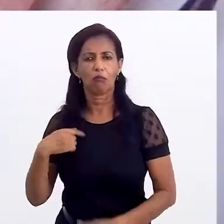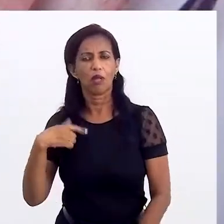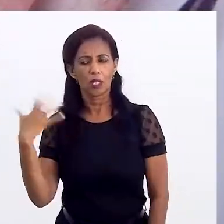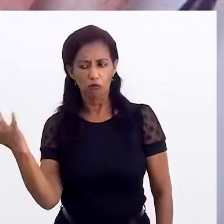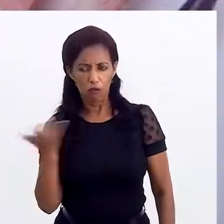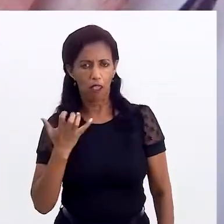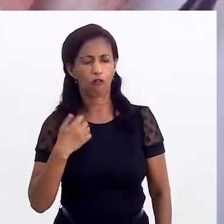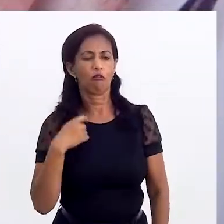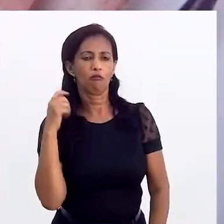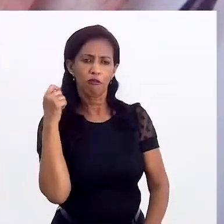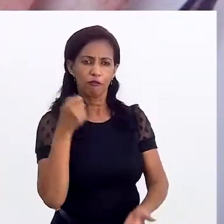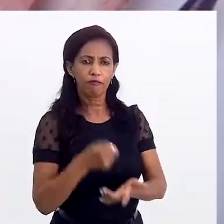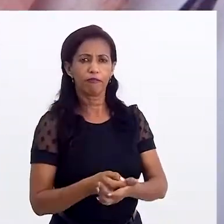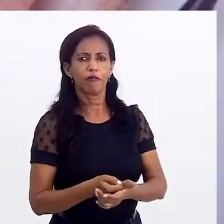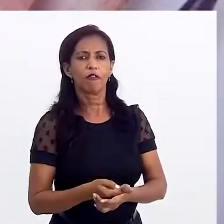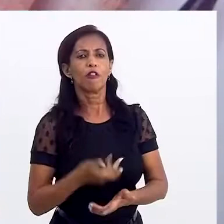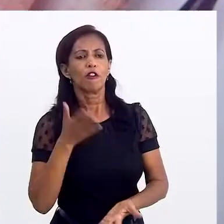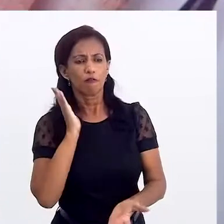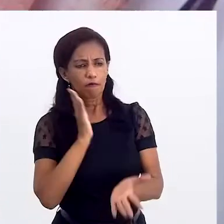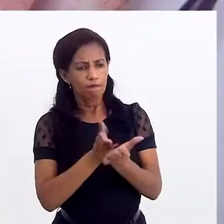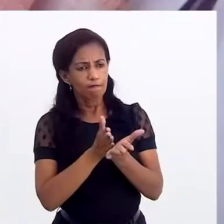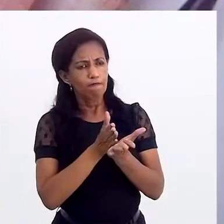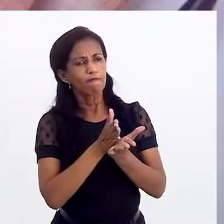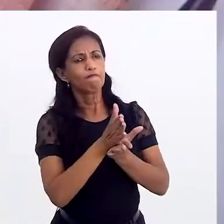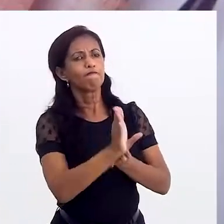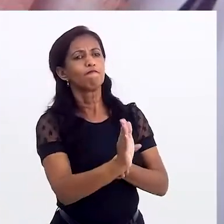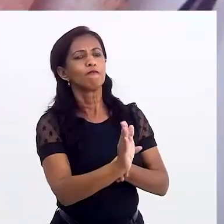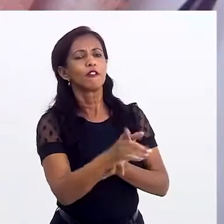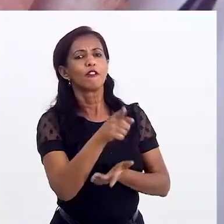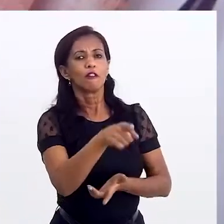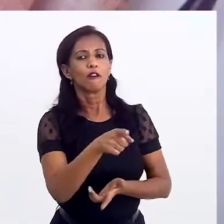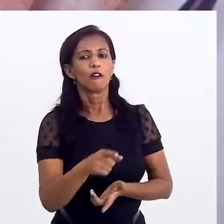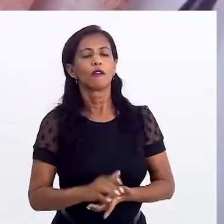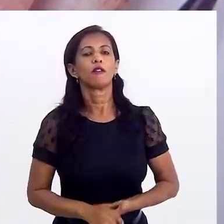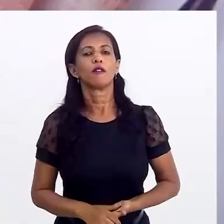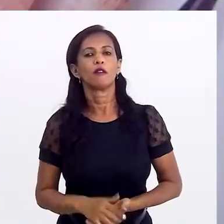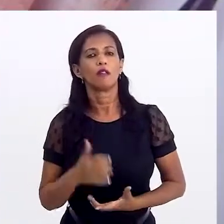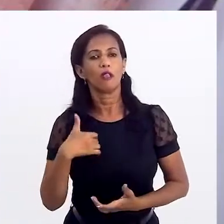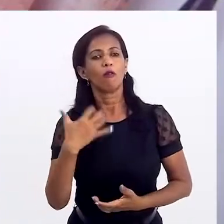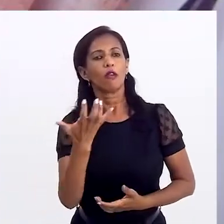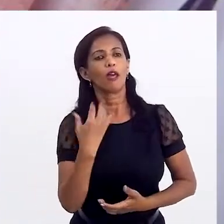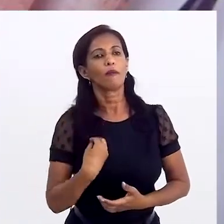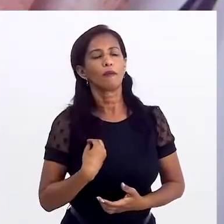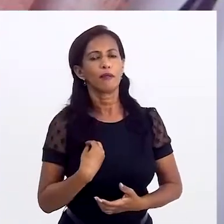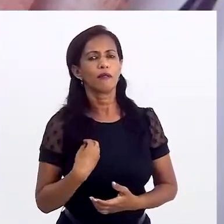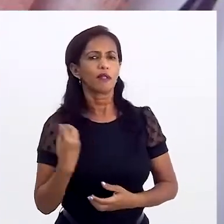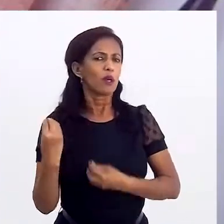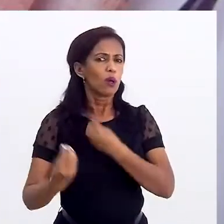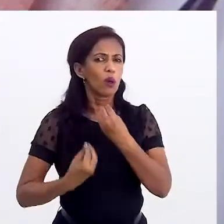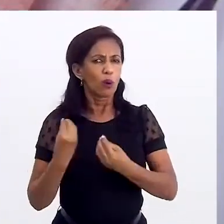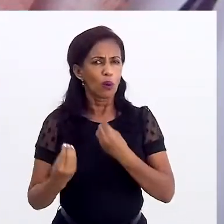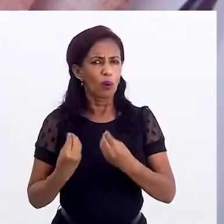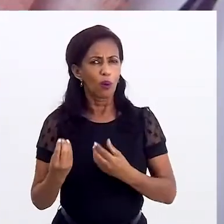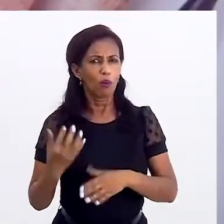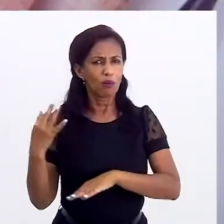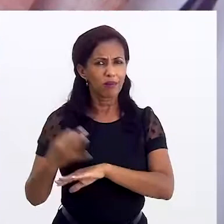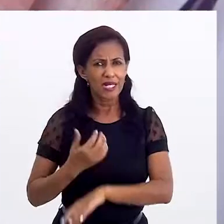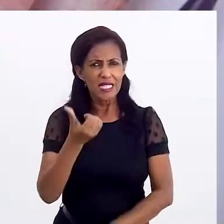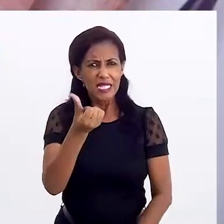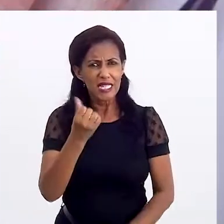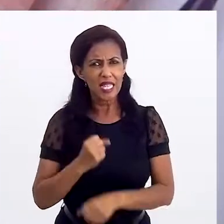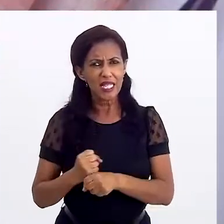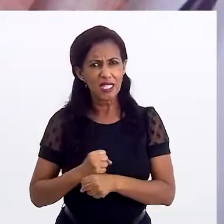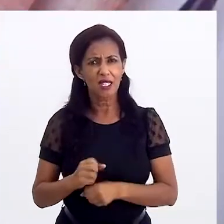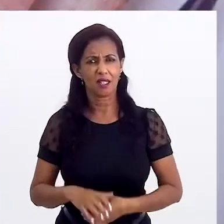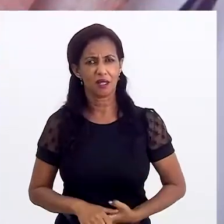tá chato, mas é isso que eu quero, não é esse caminho, mas é isso que eu quero para minha vida. O que te fez segurar